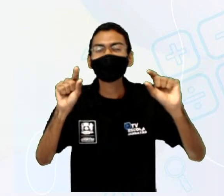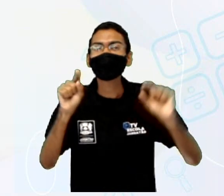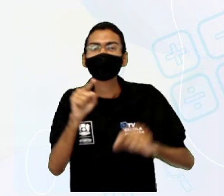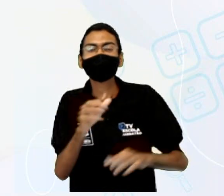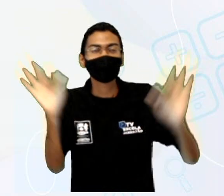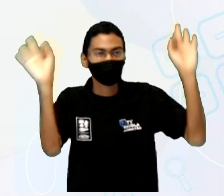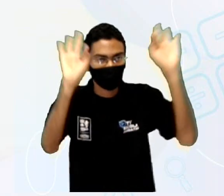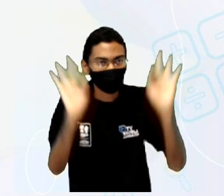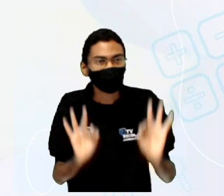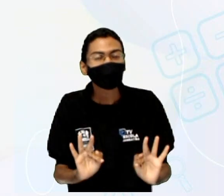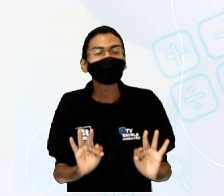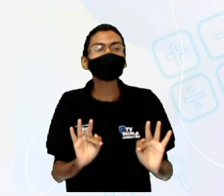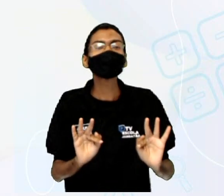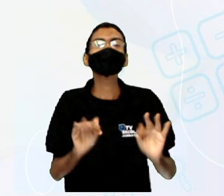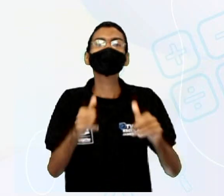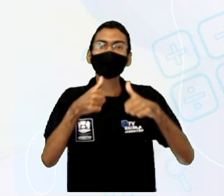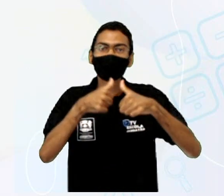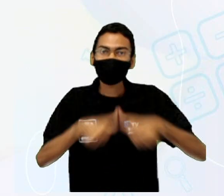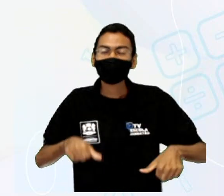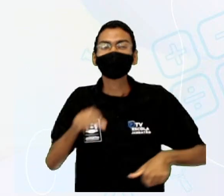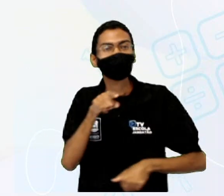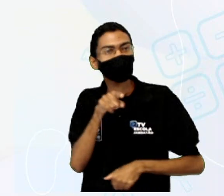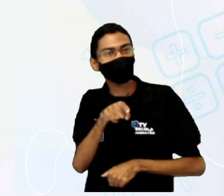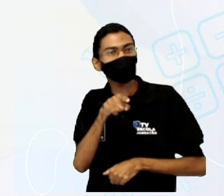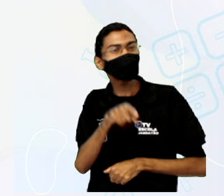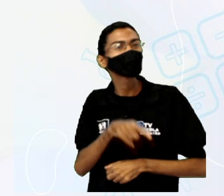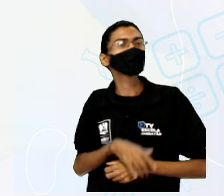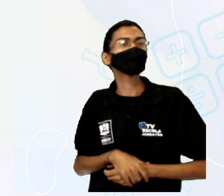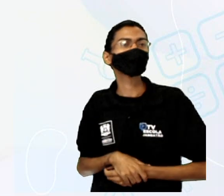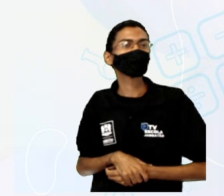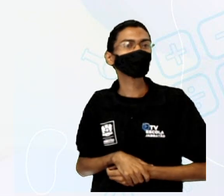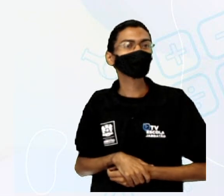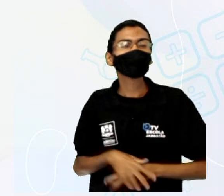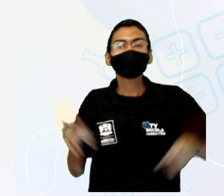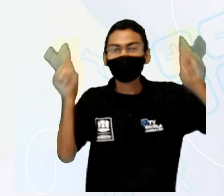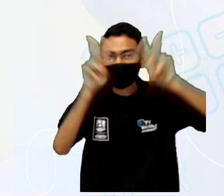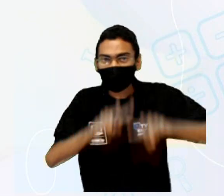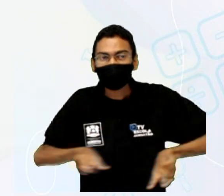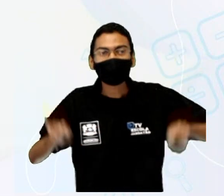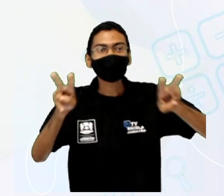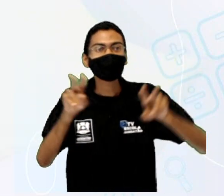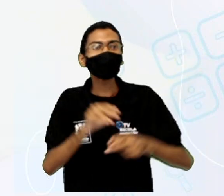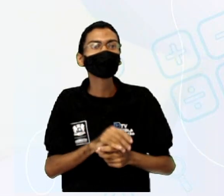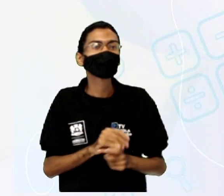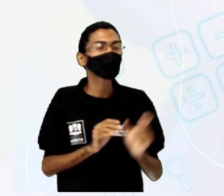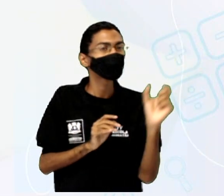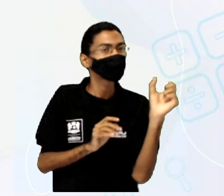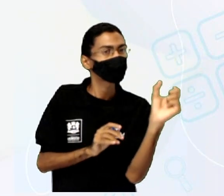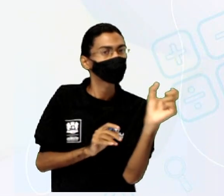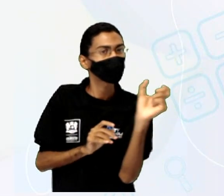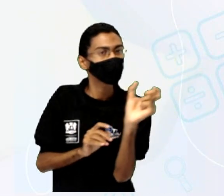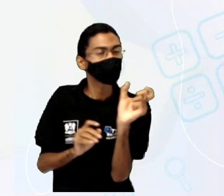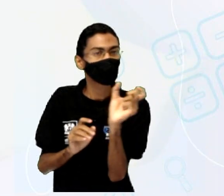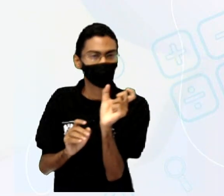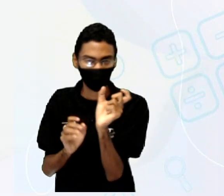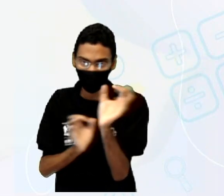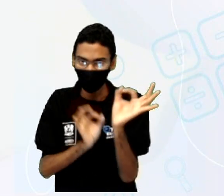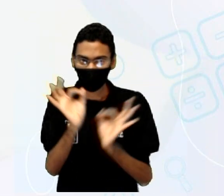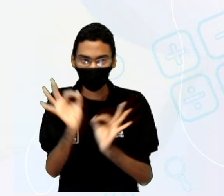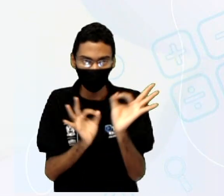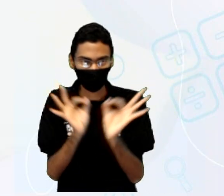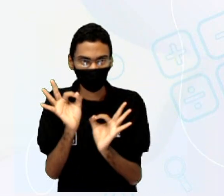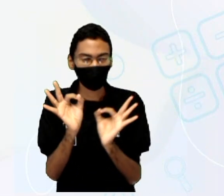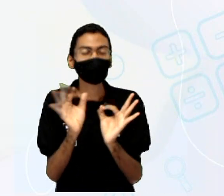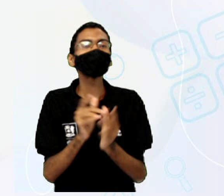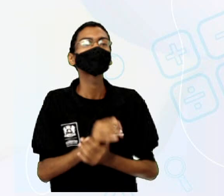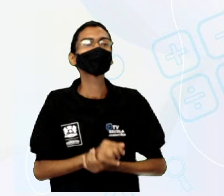primeiro? They, depois were e em seguida happy. They